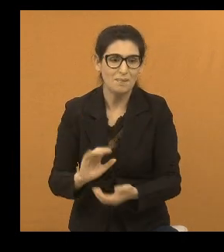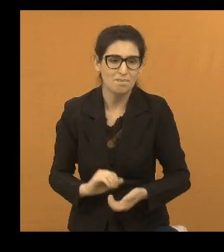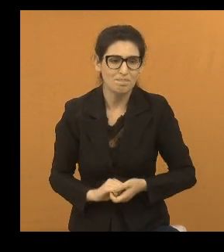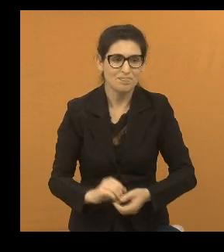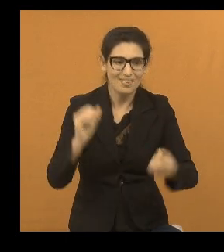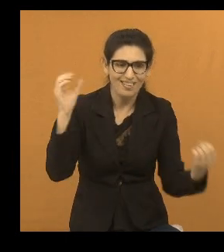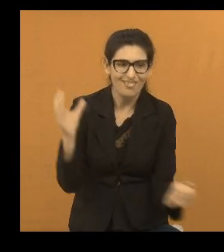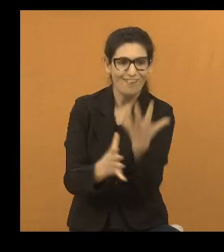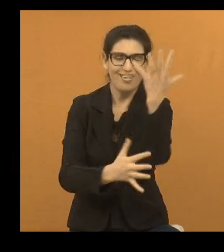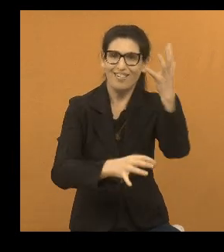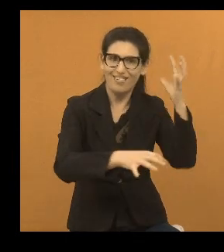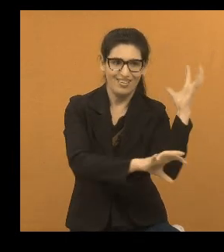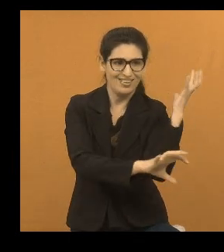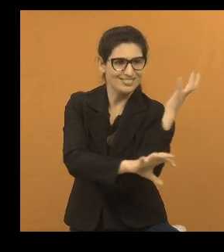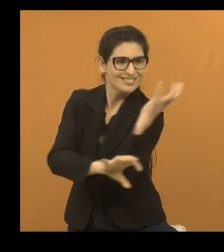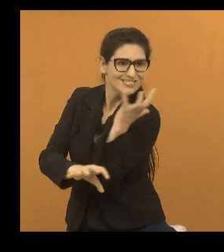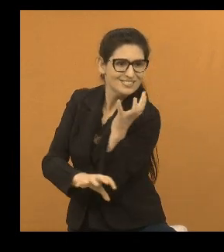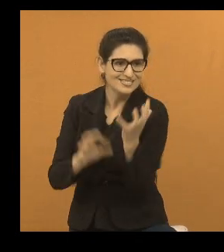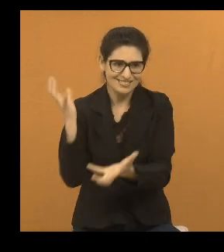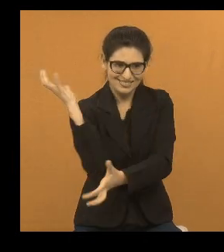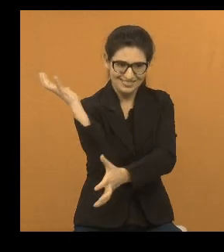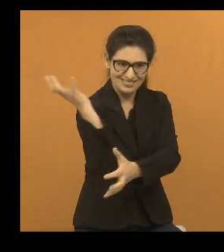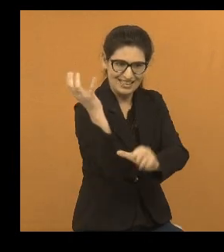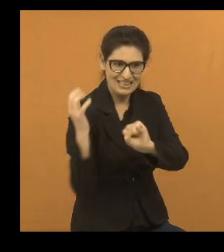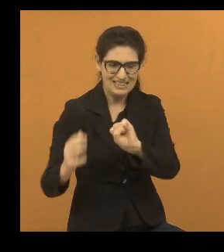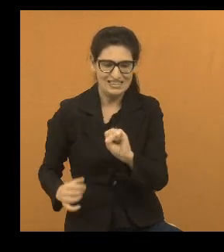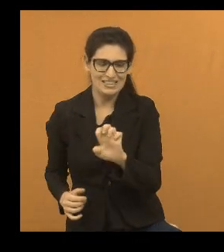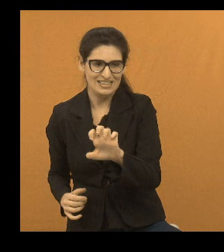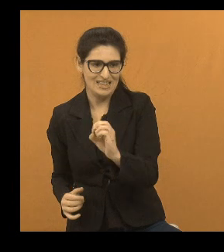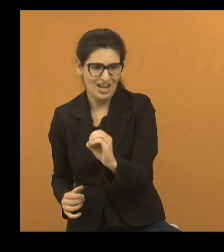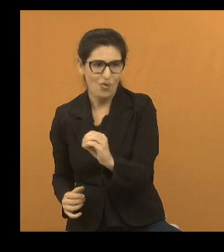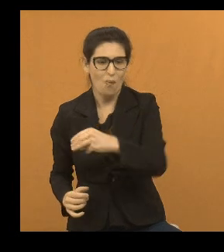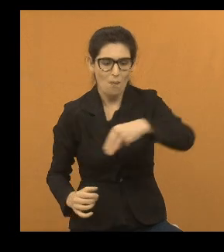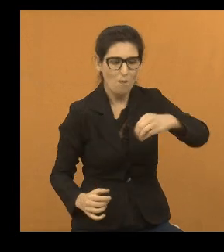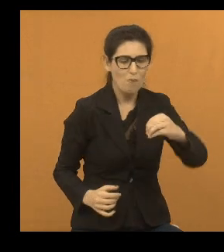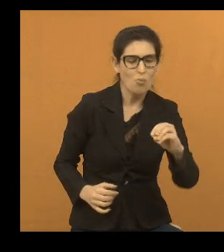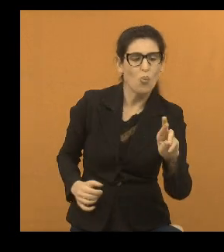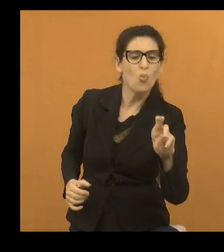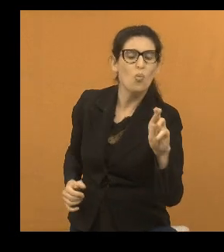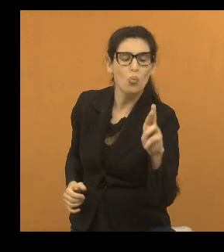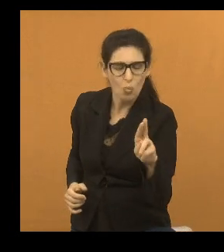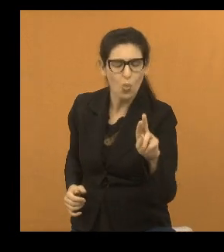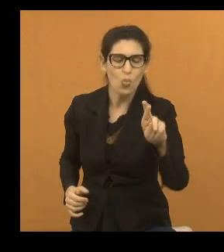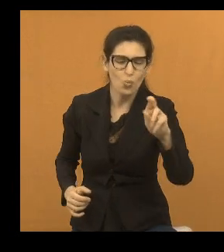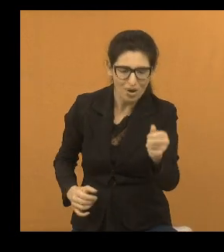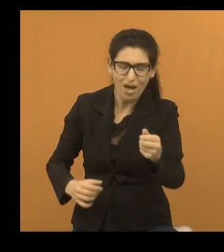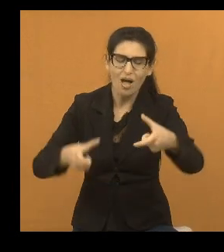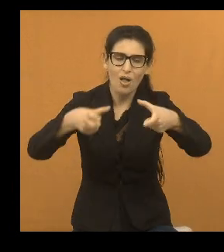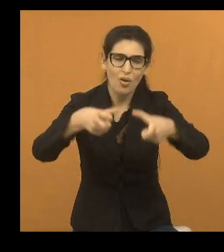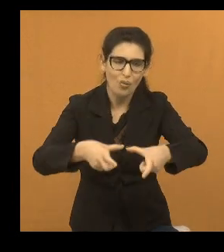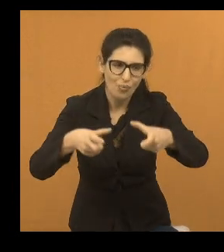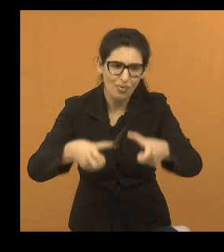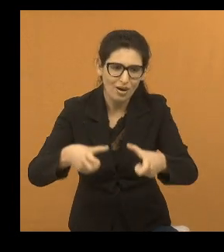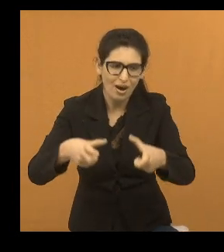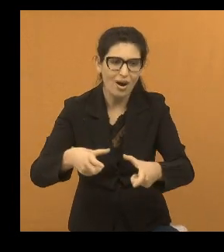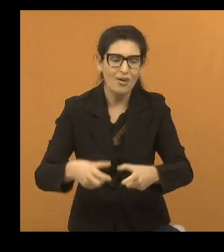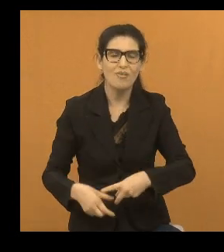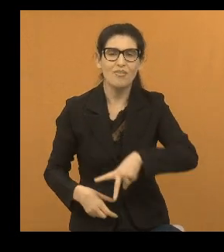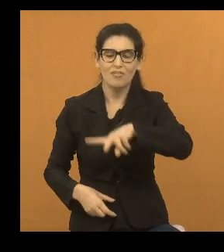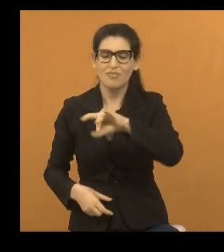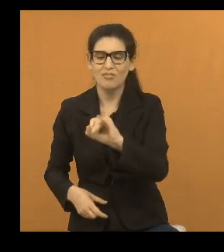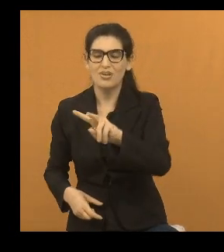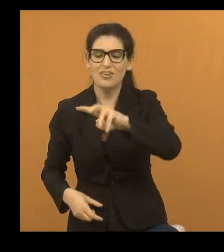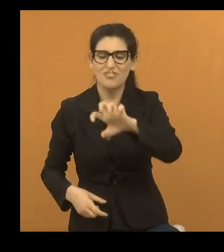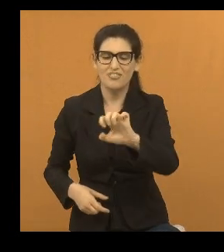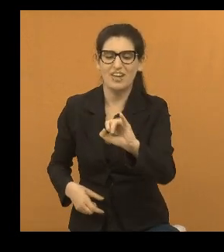do Horto Florestal Seu Moura, onde hoje é o viveiro municipal. Ele objetiva a expansão